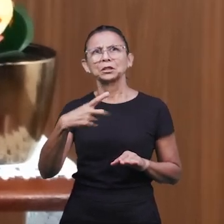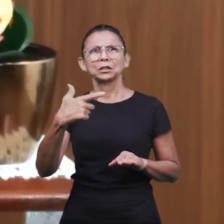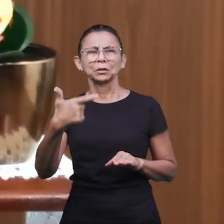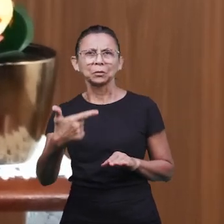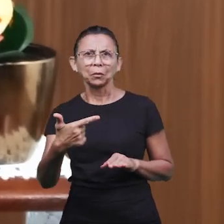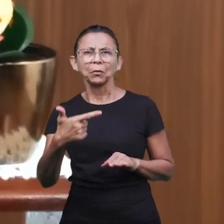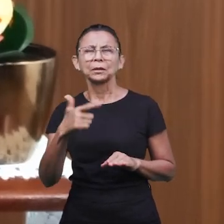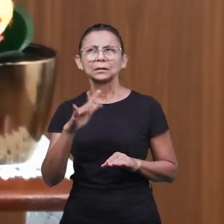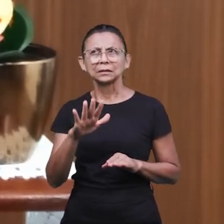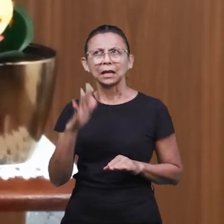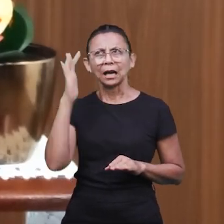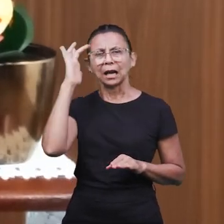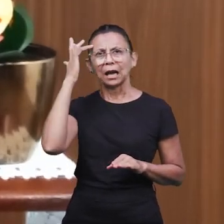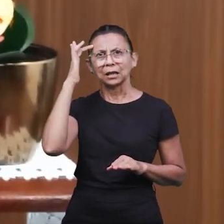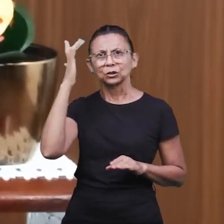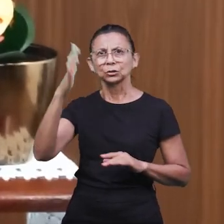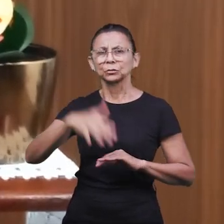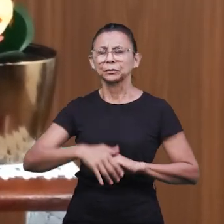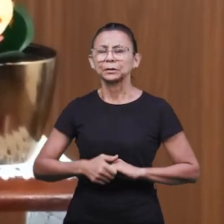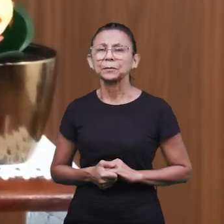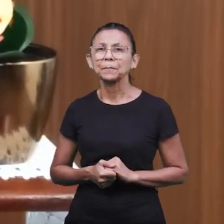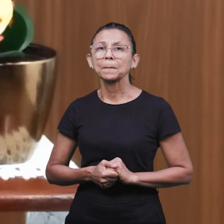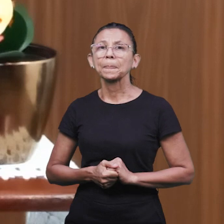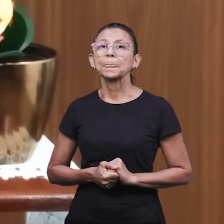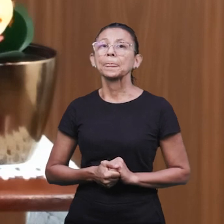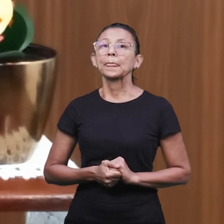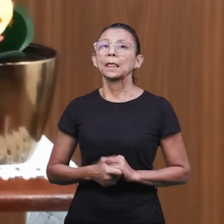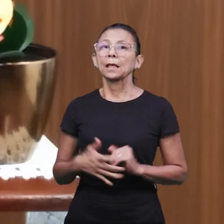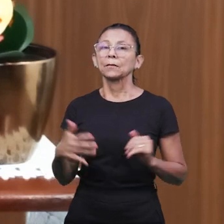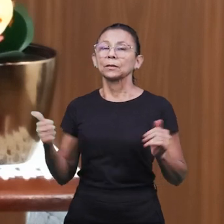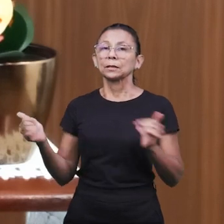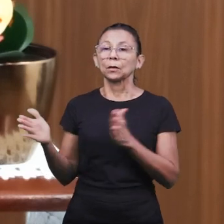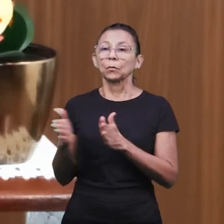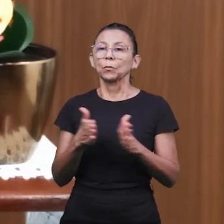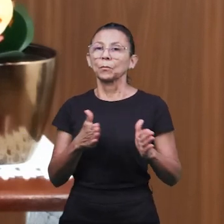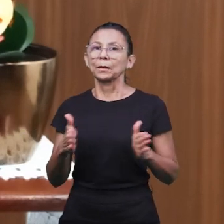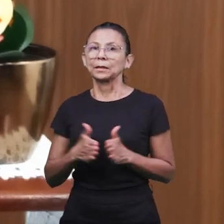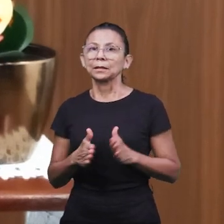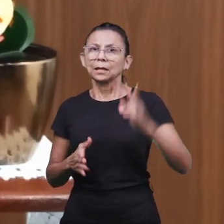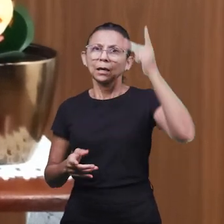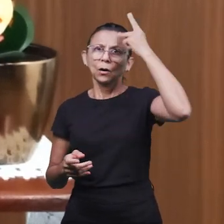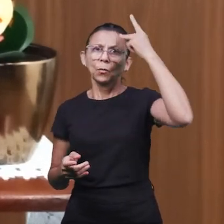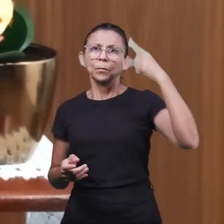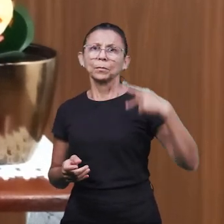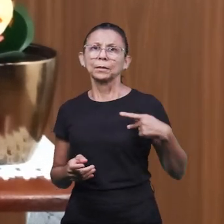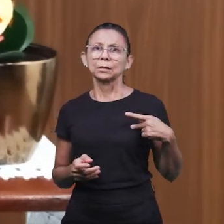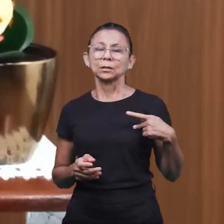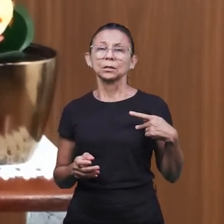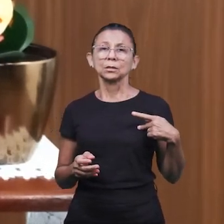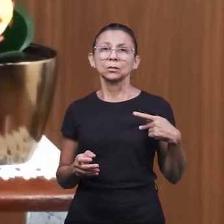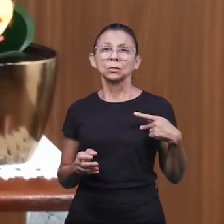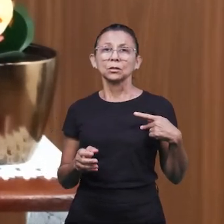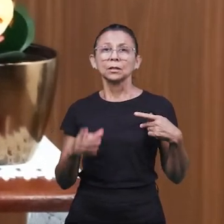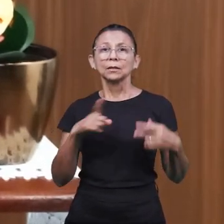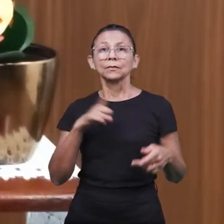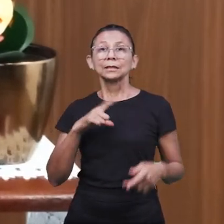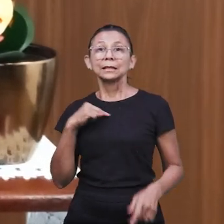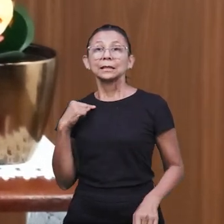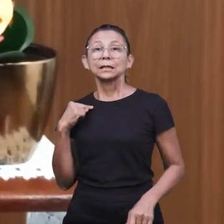assim: chegará o tempo aonde o homem terá todas as coisas e não será dono de